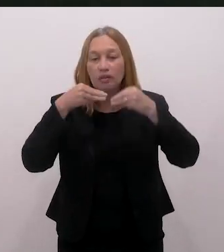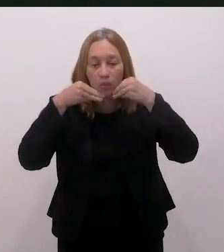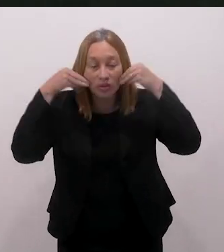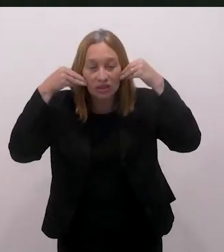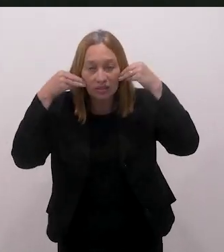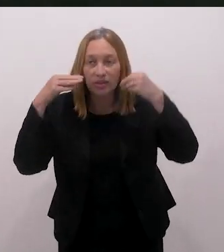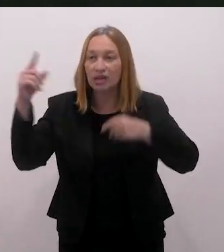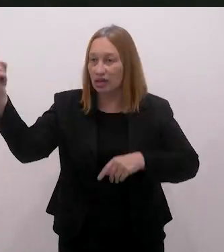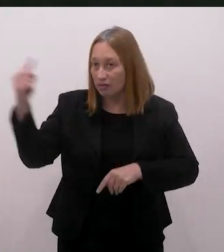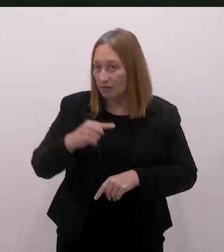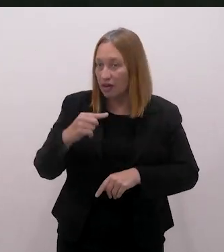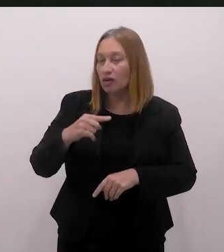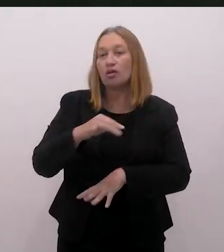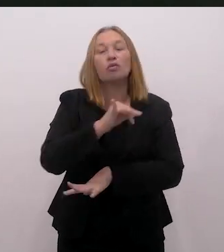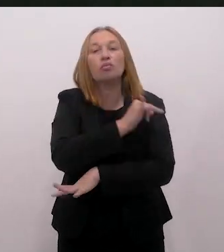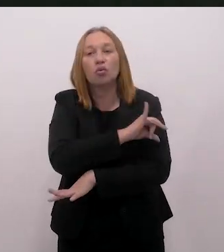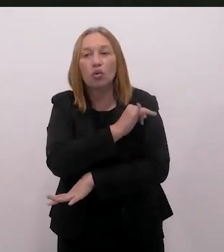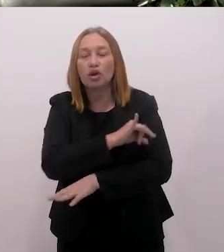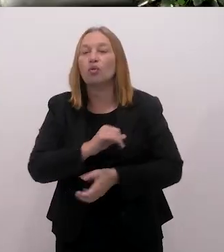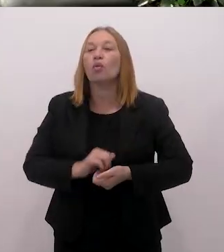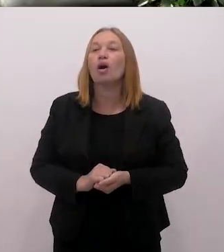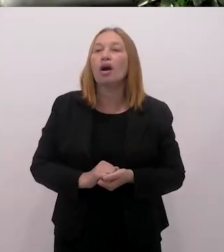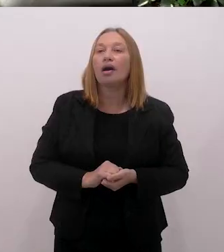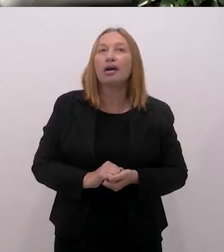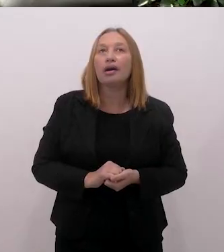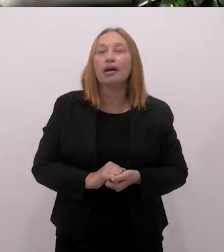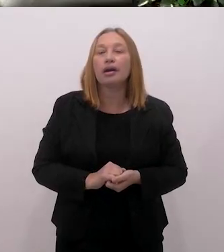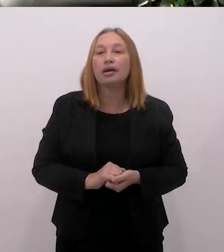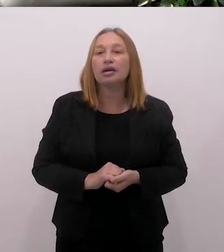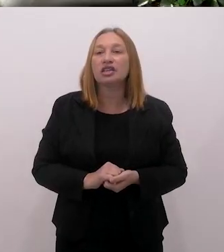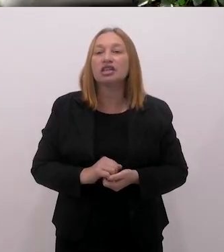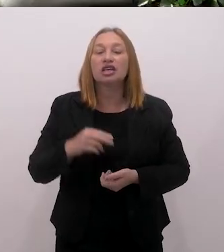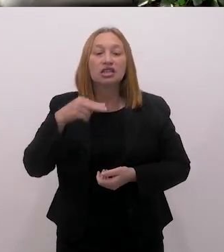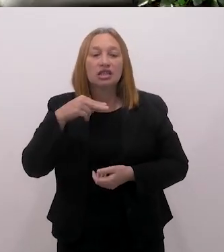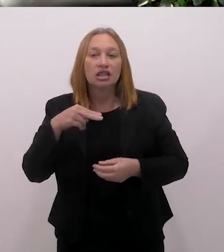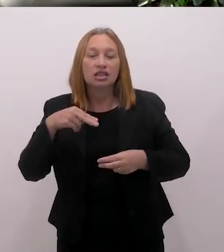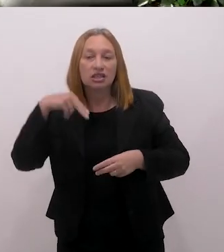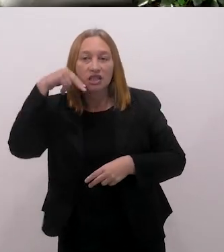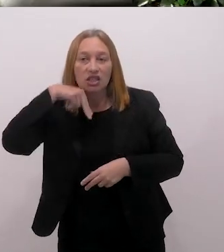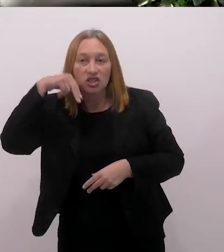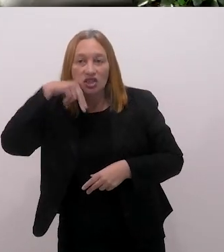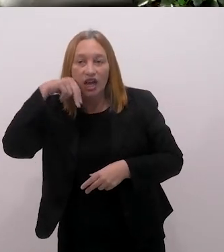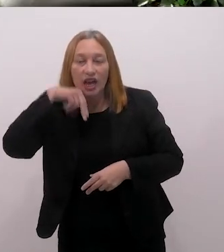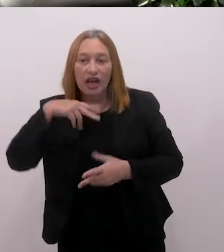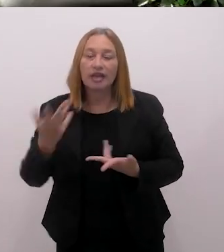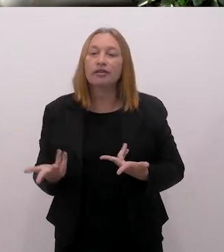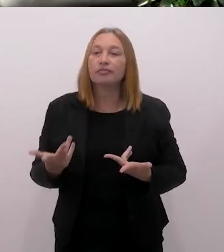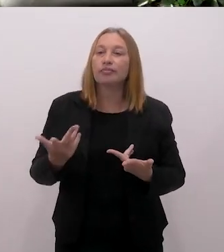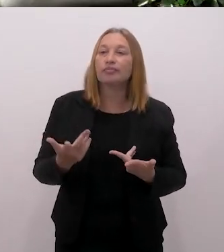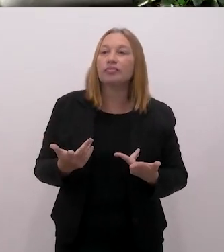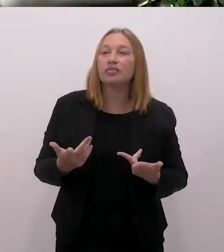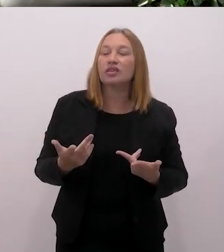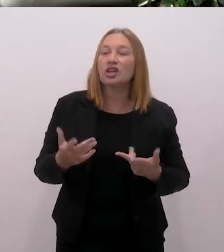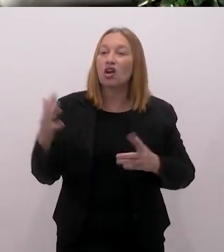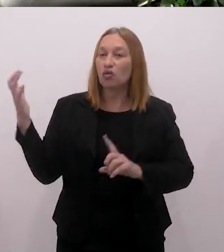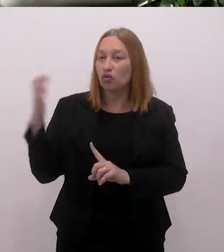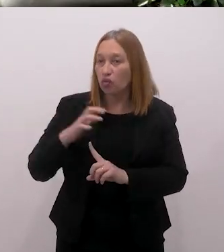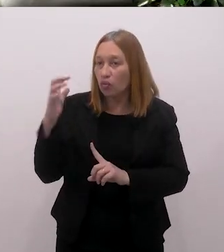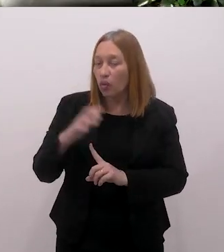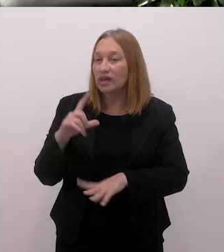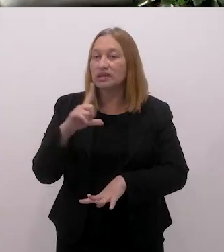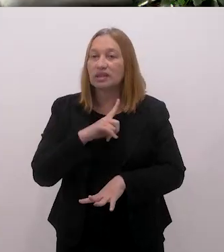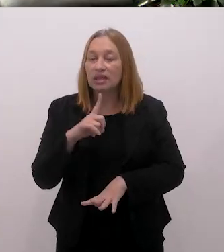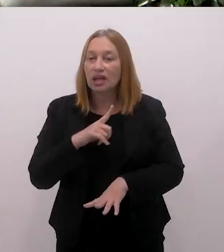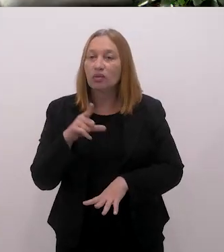de Moçambique, que também veio, da Nigéria, e aí vai. Nigéria, então, tem